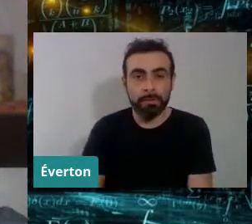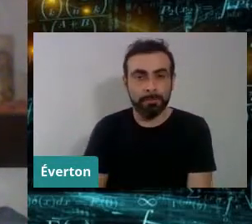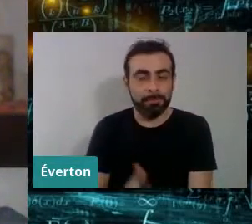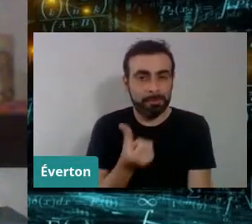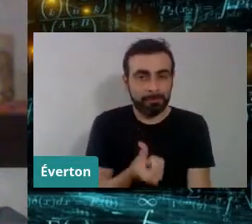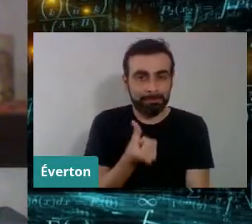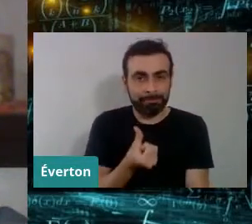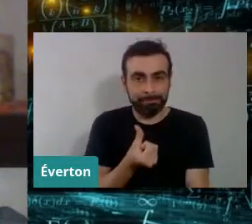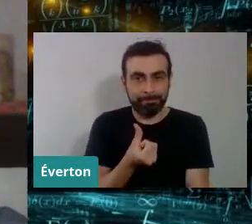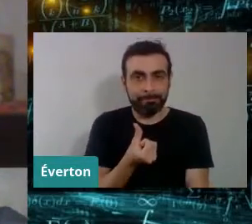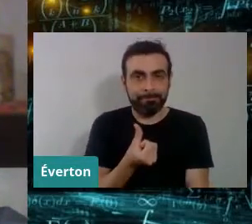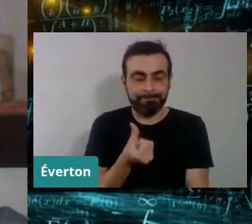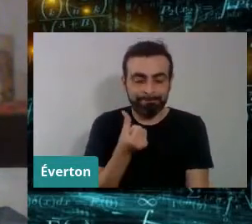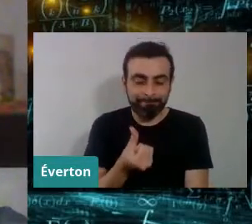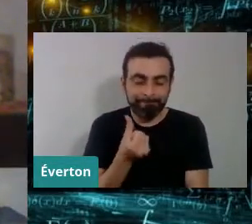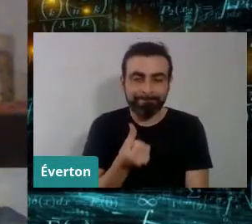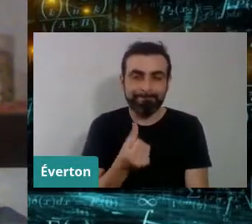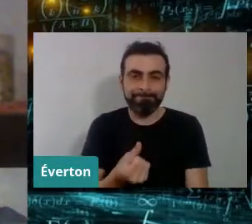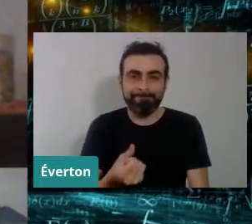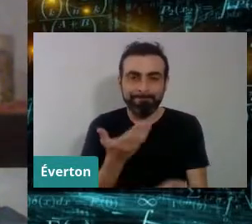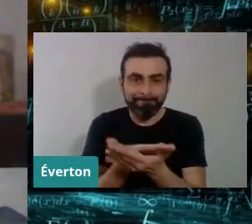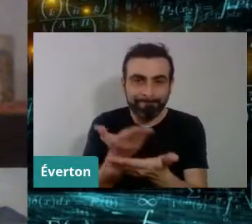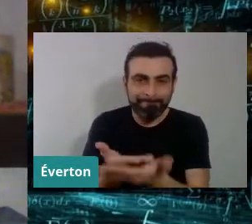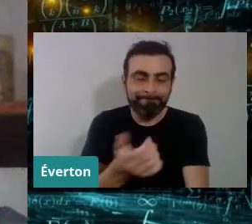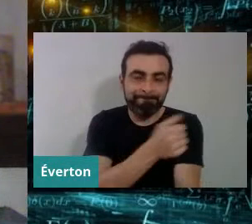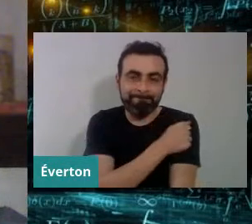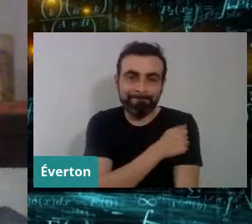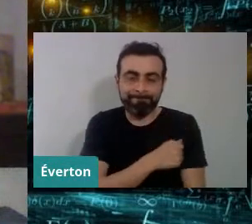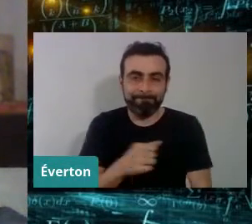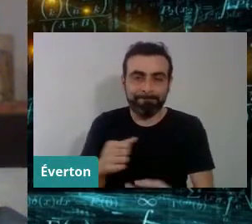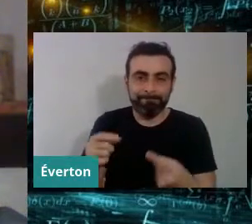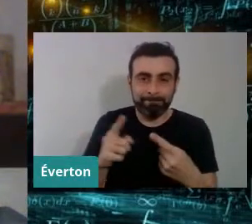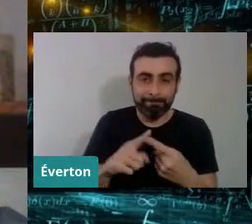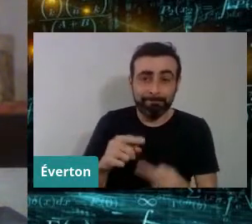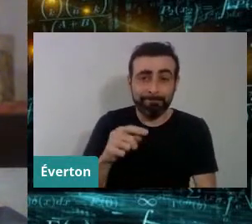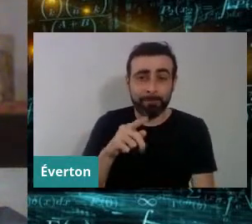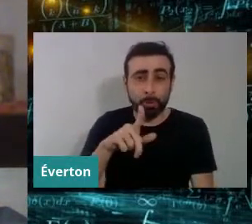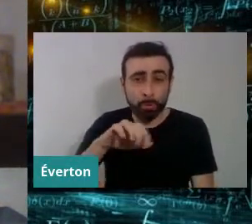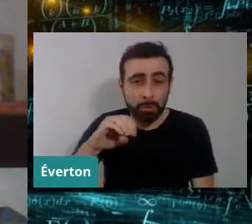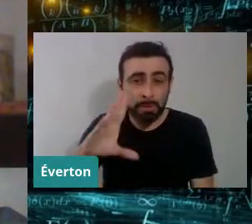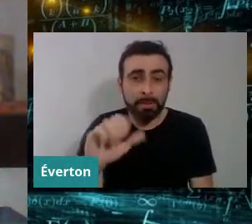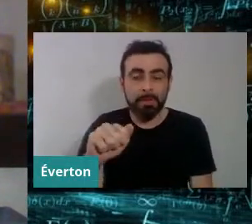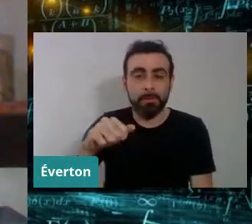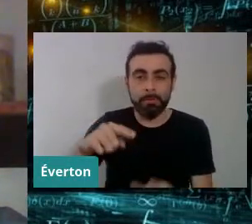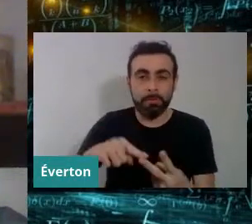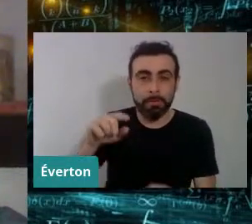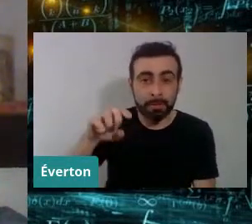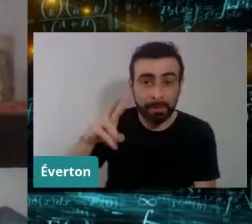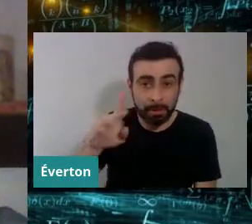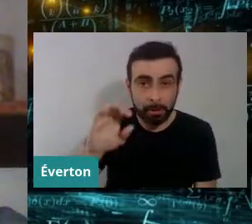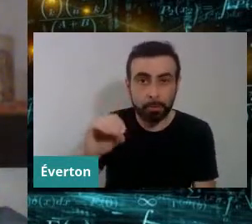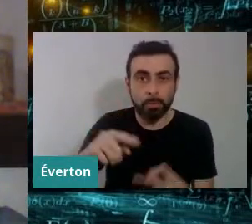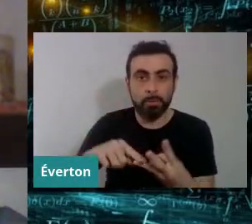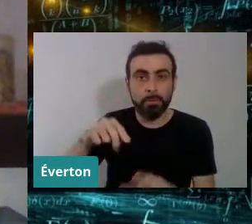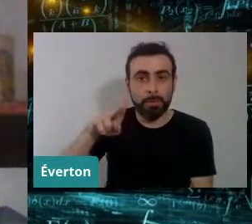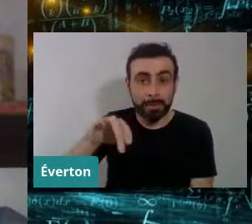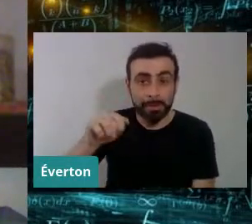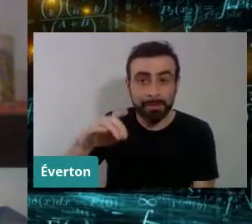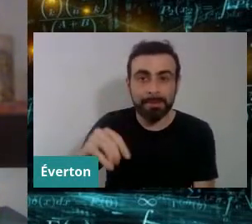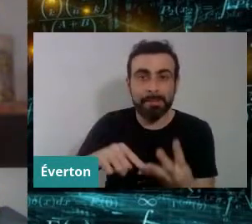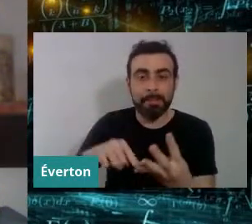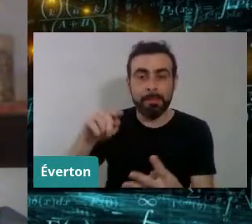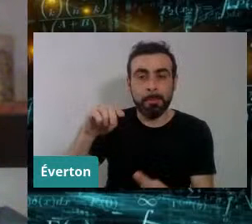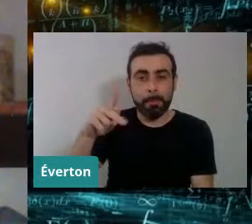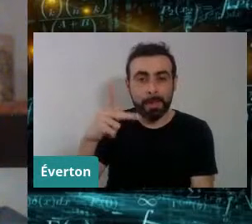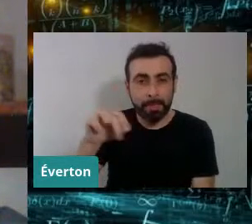foram alunos desse curso. Professor Luciano, professor Kiko, professor Matheus, professora Nancy e